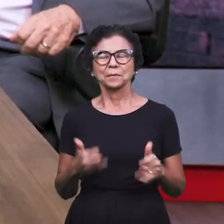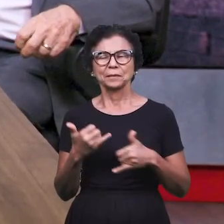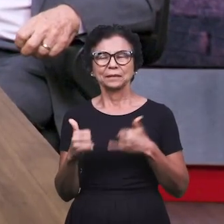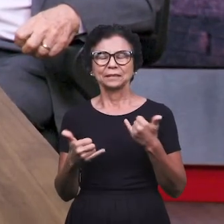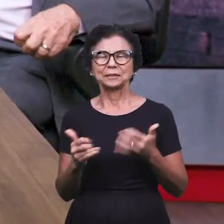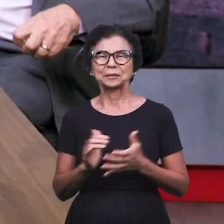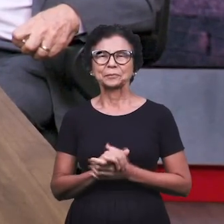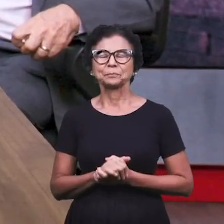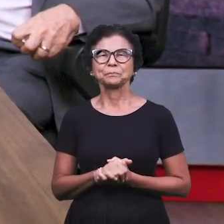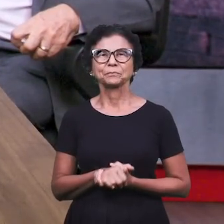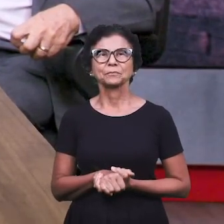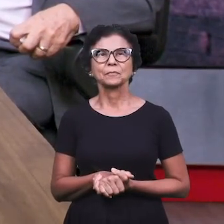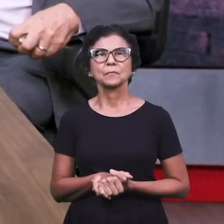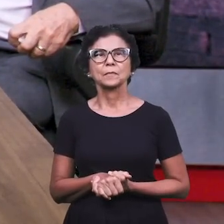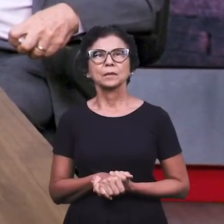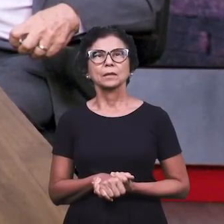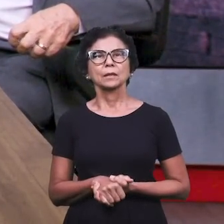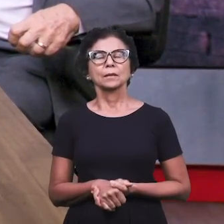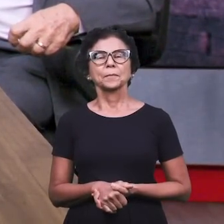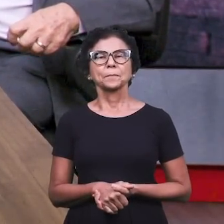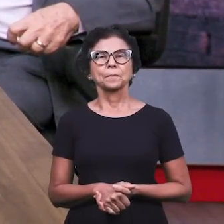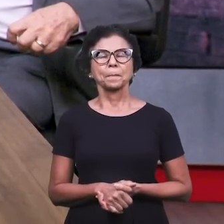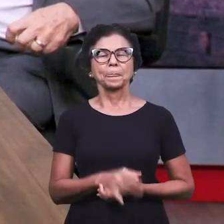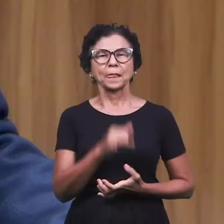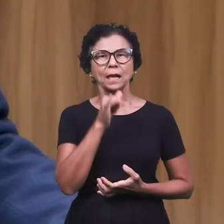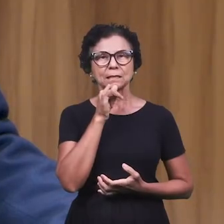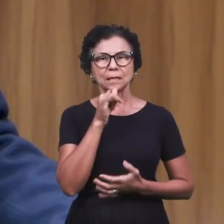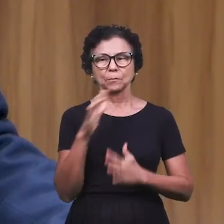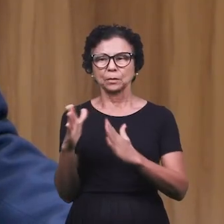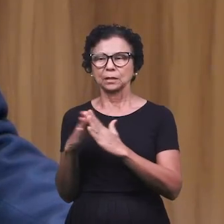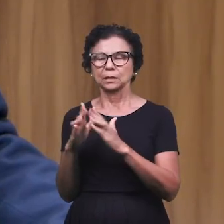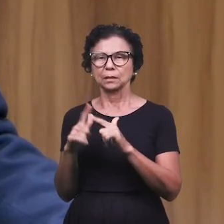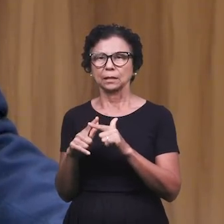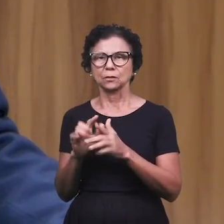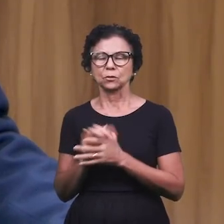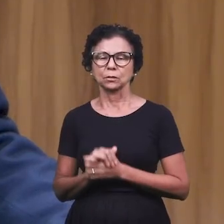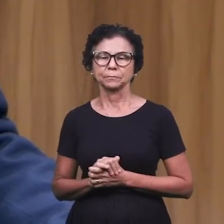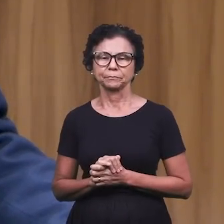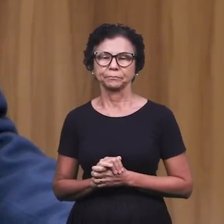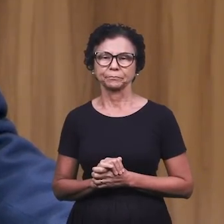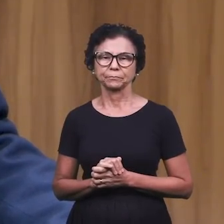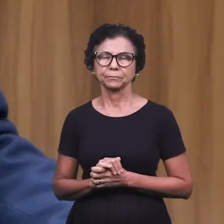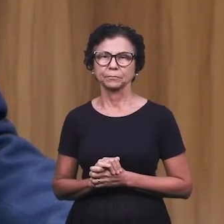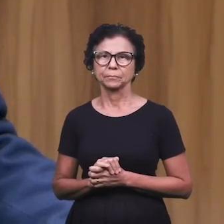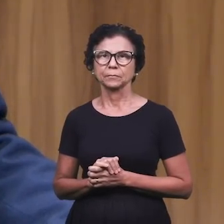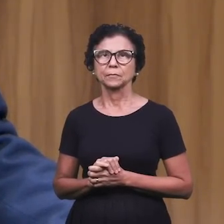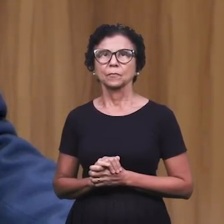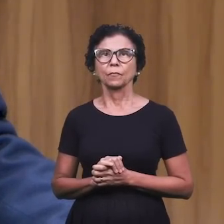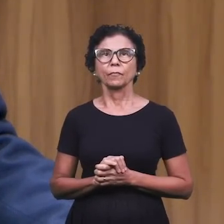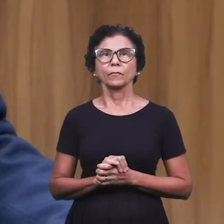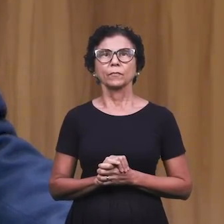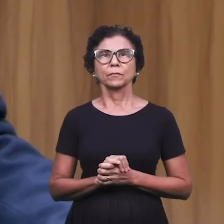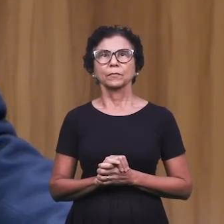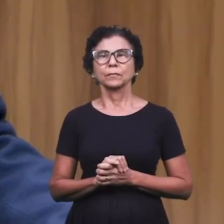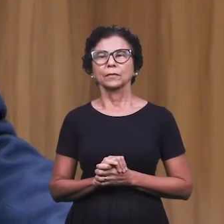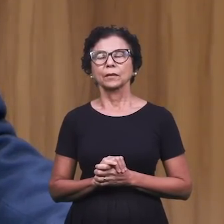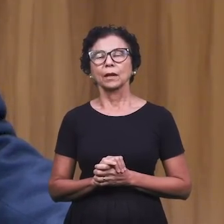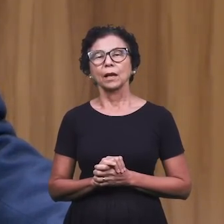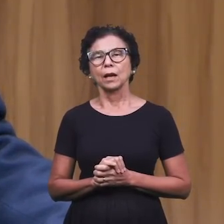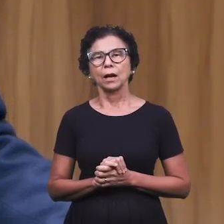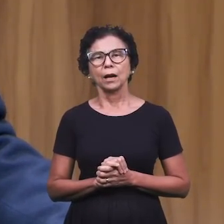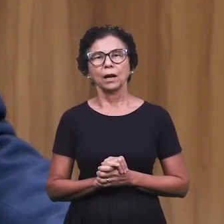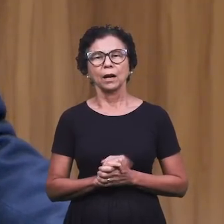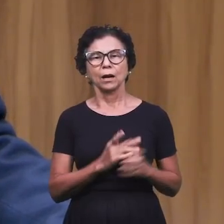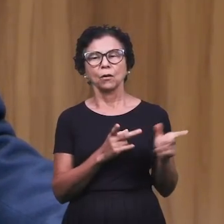Rapaz, e acontece muito no nosso meio. Às vezes chega alguém na igreja, dá uma revelação, e a pessoa, mas esse é comigo, não é possível. Não é,